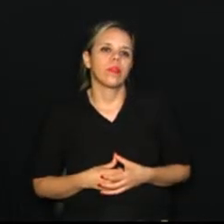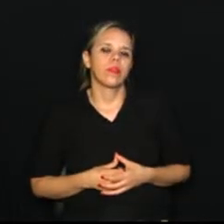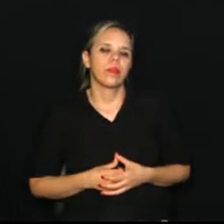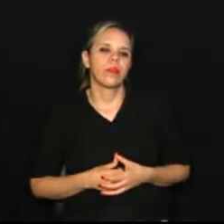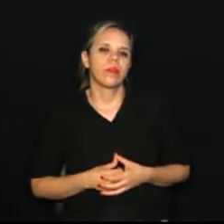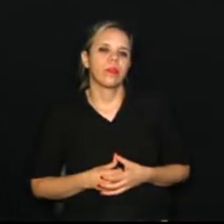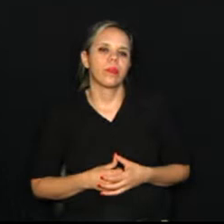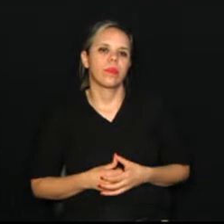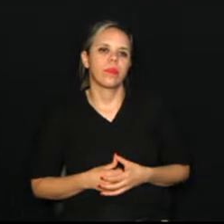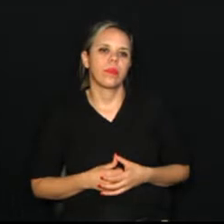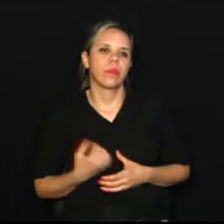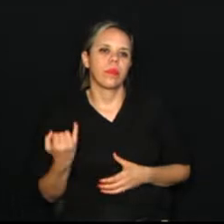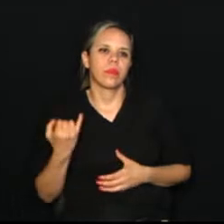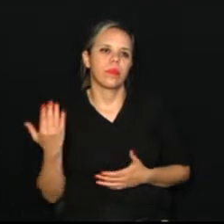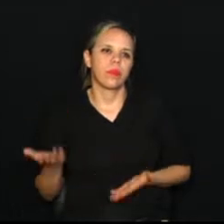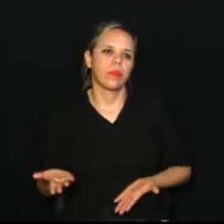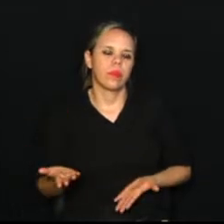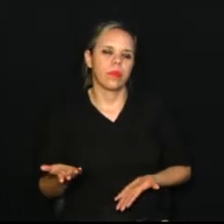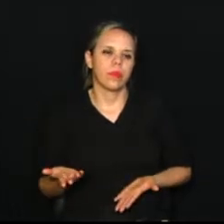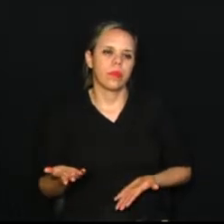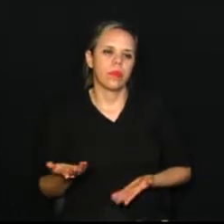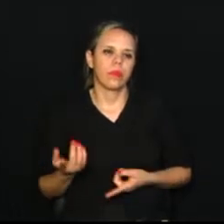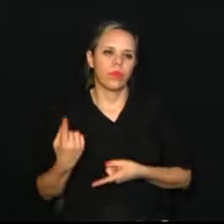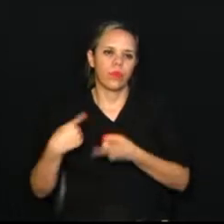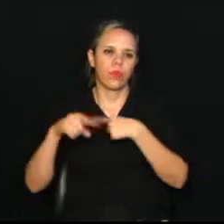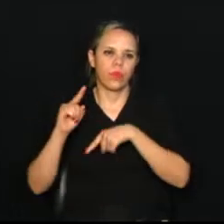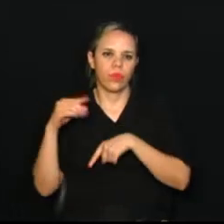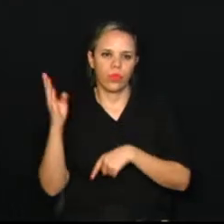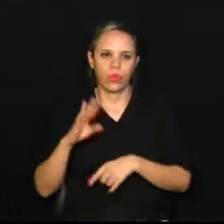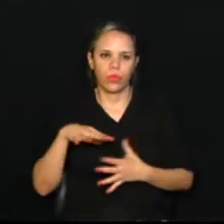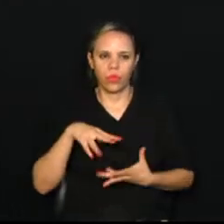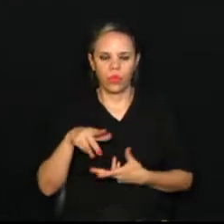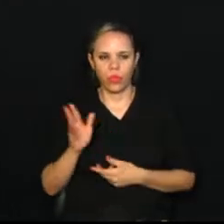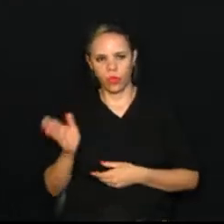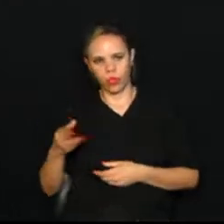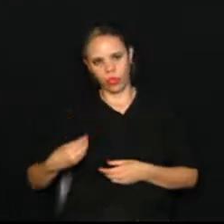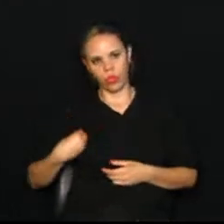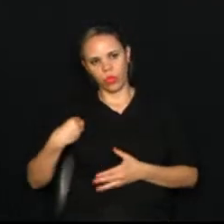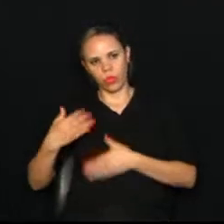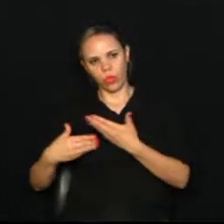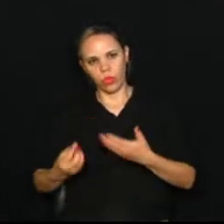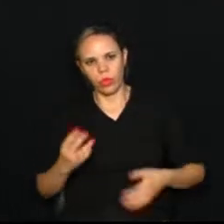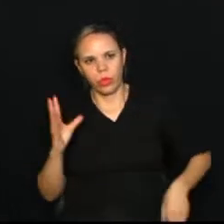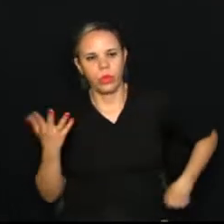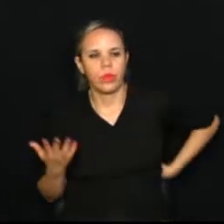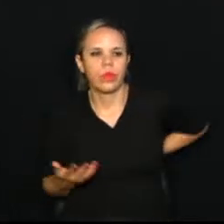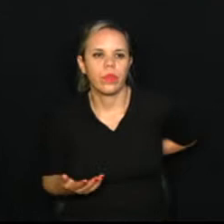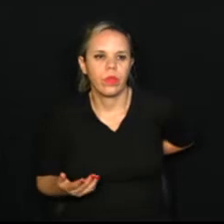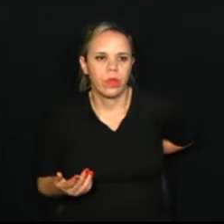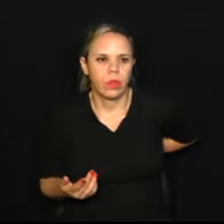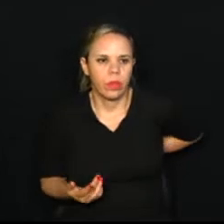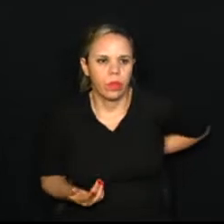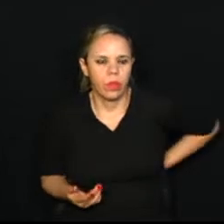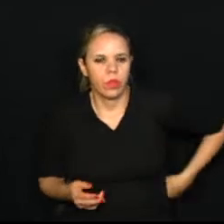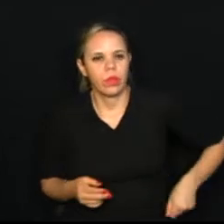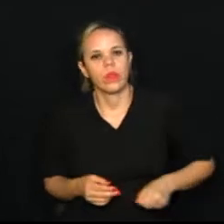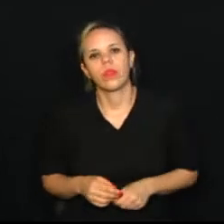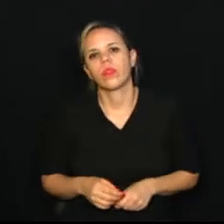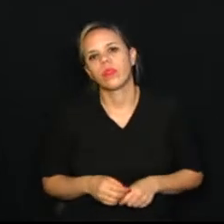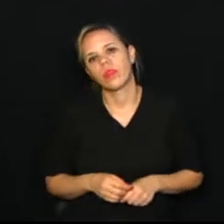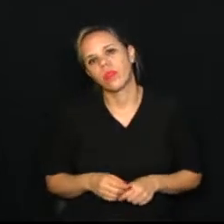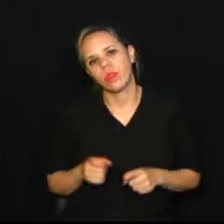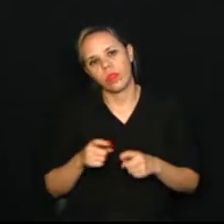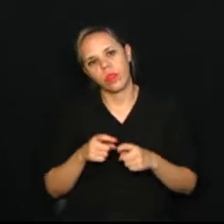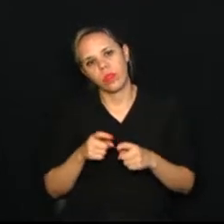Uma questão importante que vai revolucionar o Brasil e o mundo, e já está acontecendo isso, é o uso da telemedicina